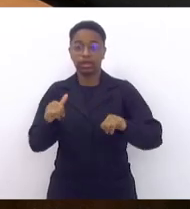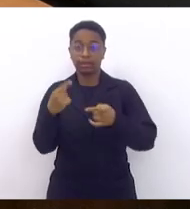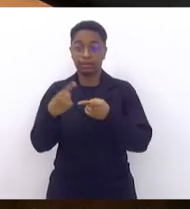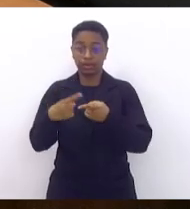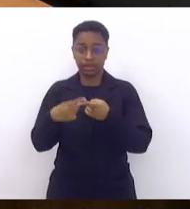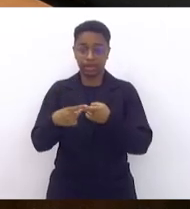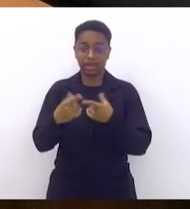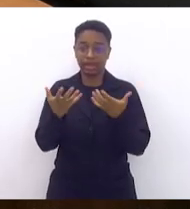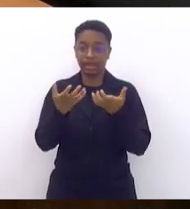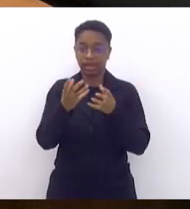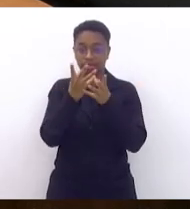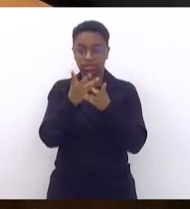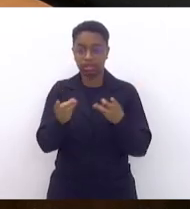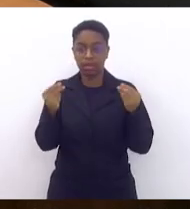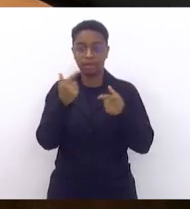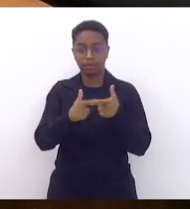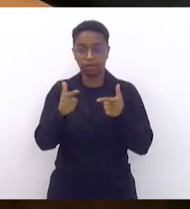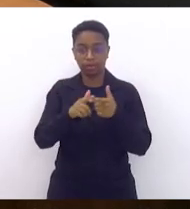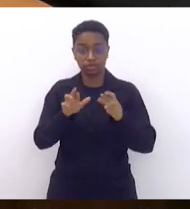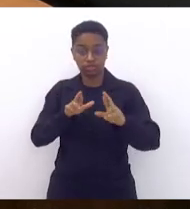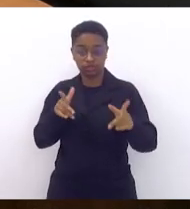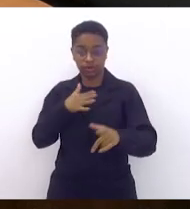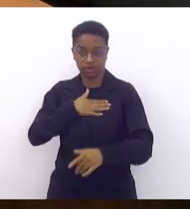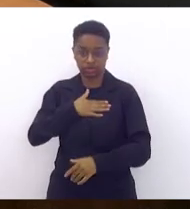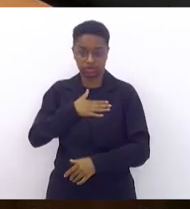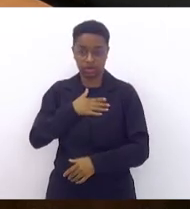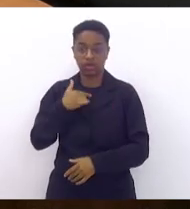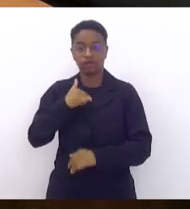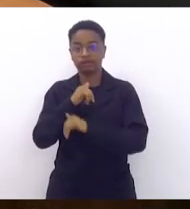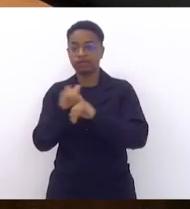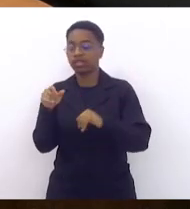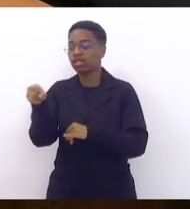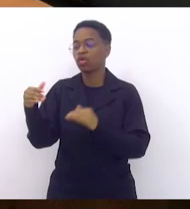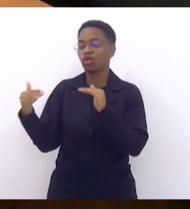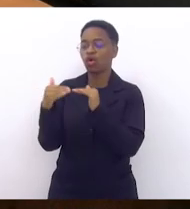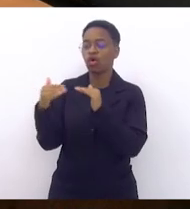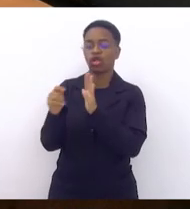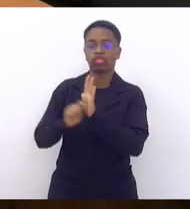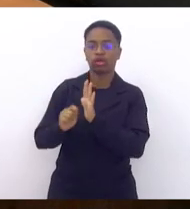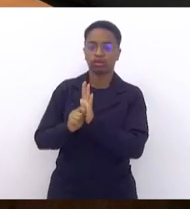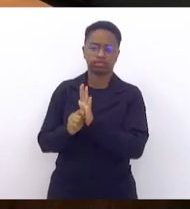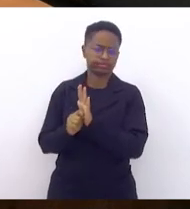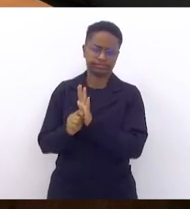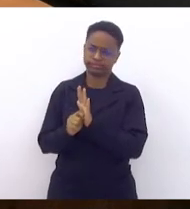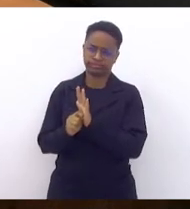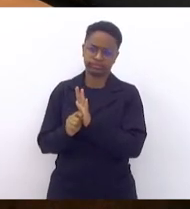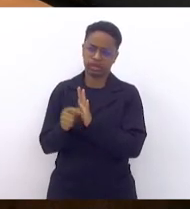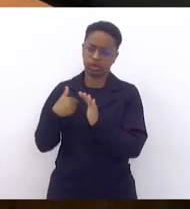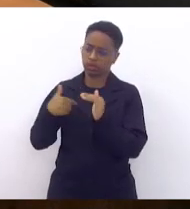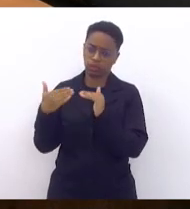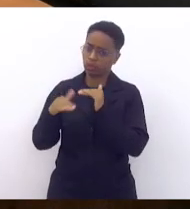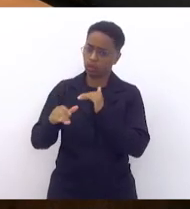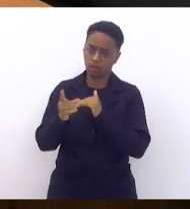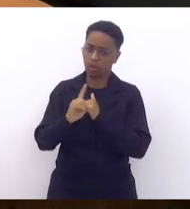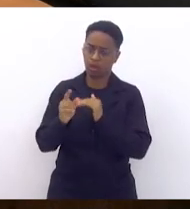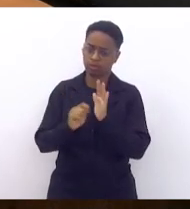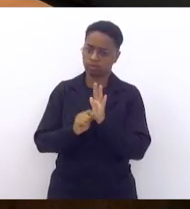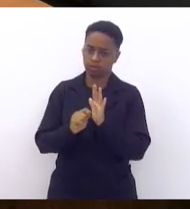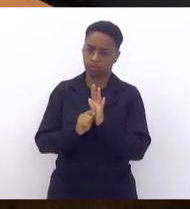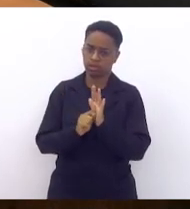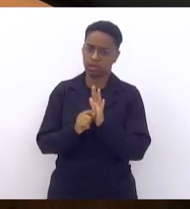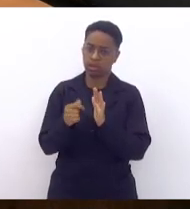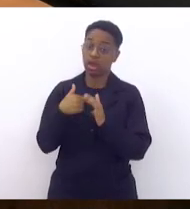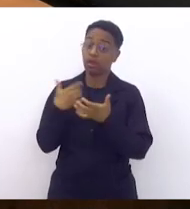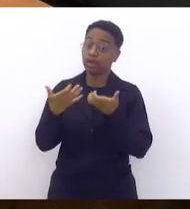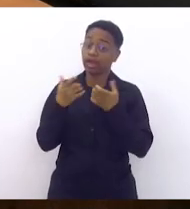combater um problema de uma forma diferente da minha, eu vou dizer, não, ele é a favor das drogas. Mas eu não sou favorável. Eu sou